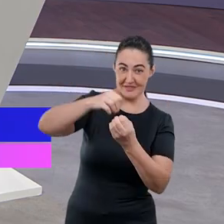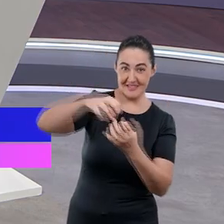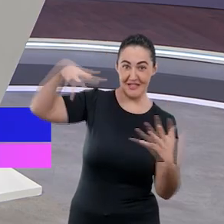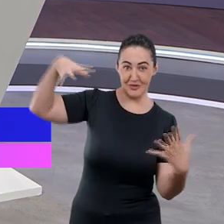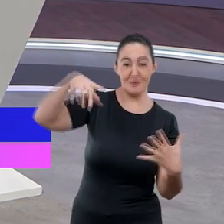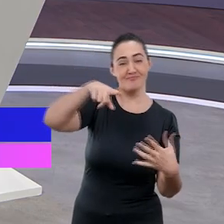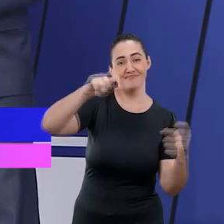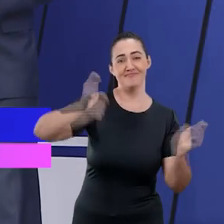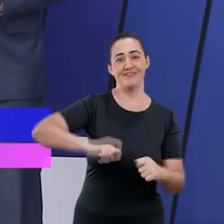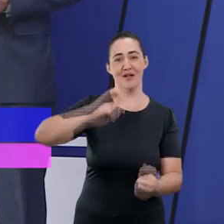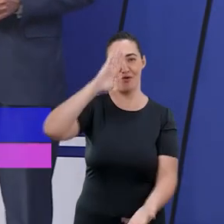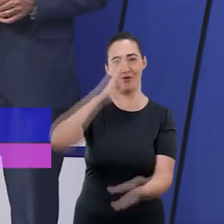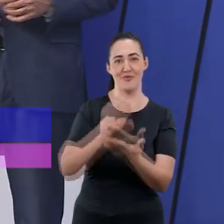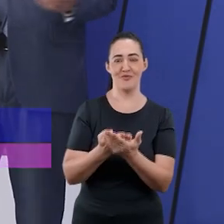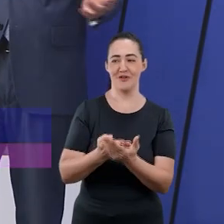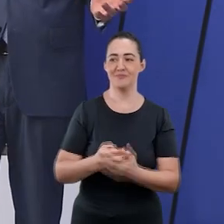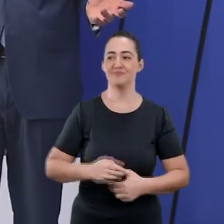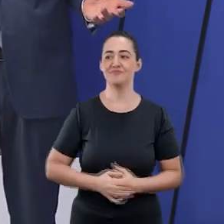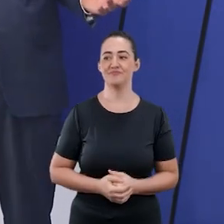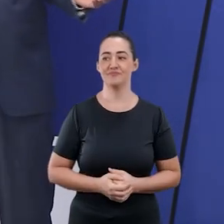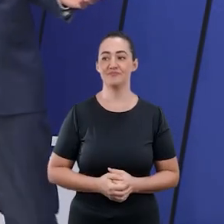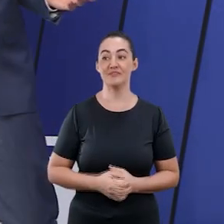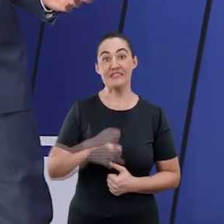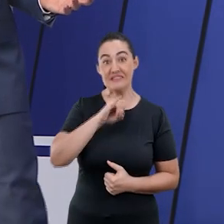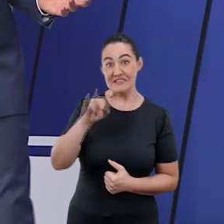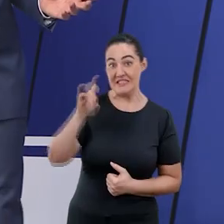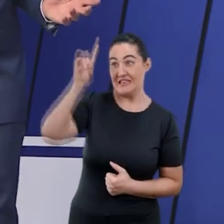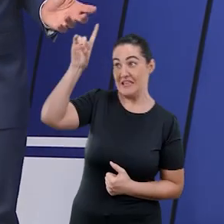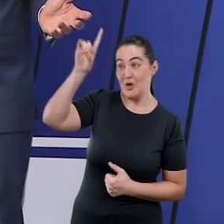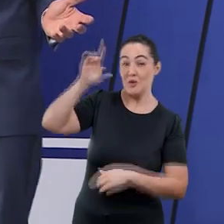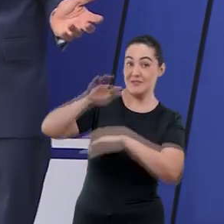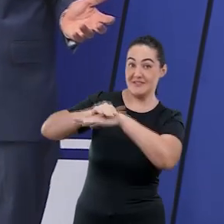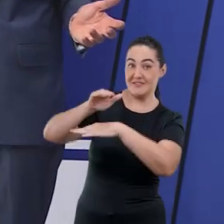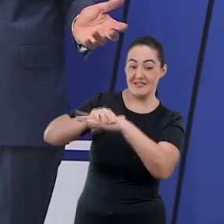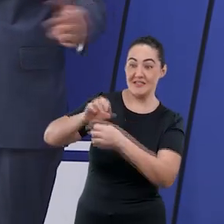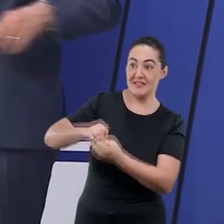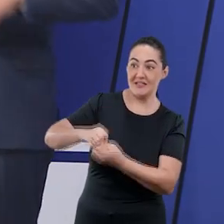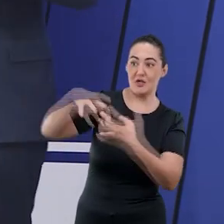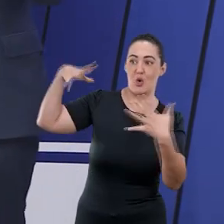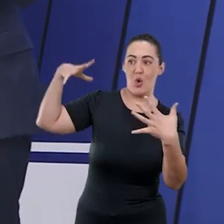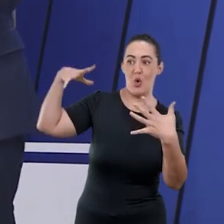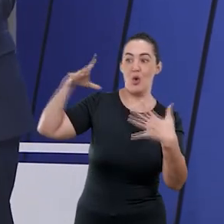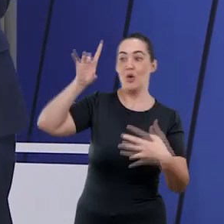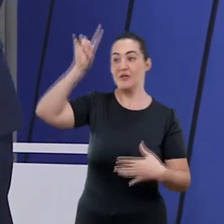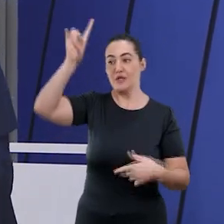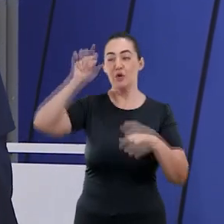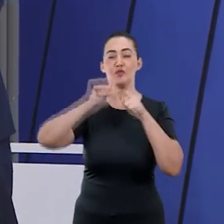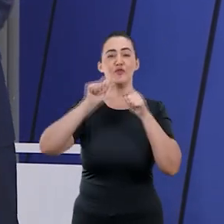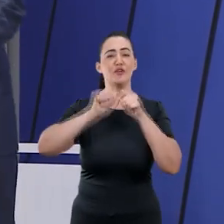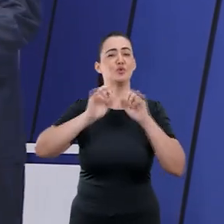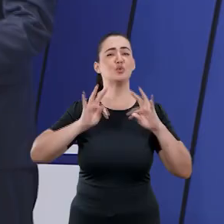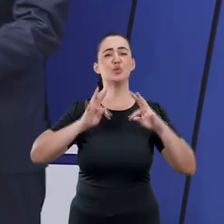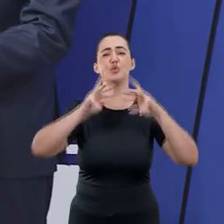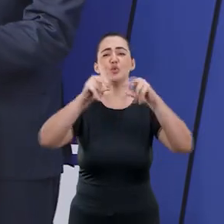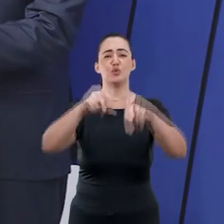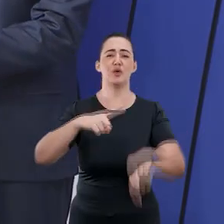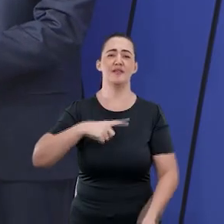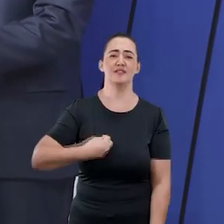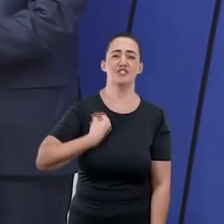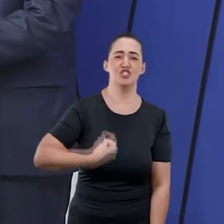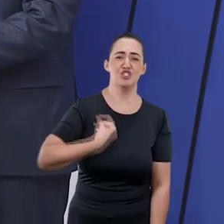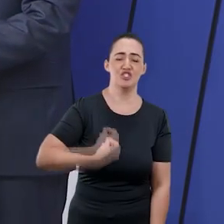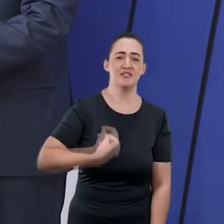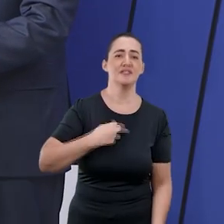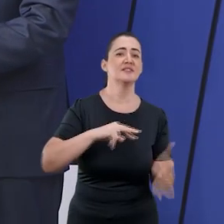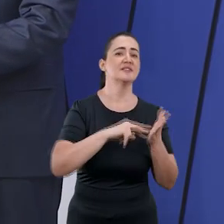coisas. E se Deus é o Criador, se Deus fez tudo o que existe, a grande